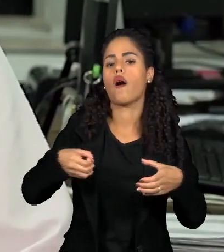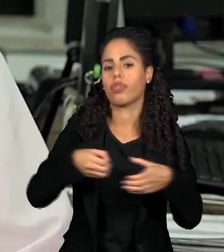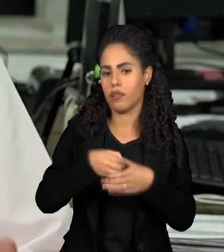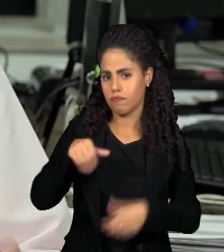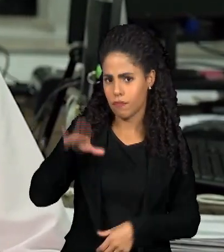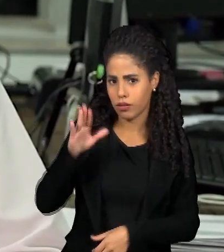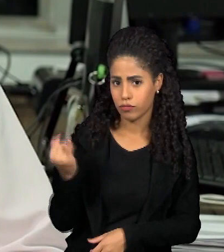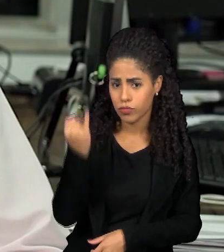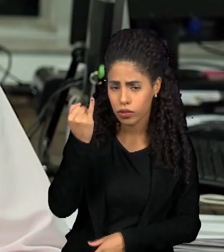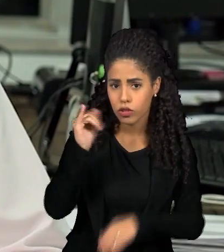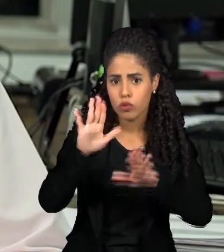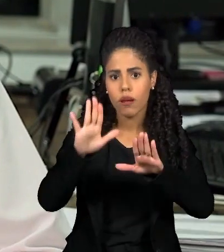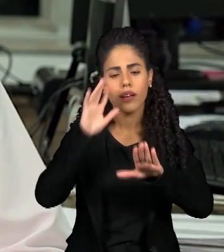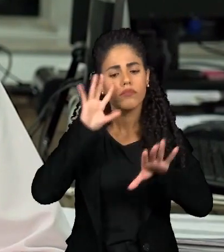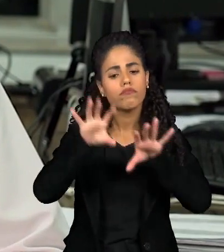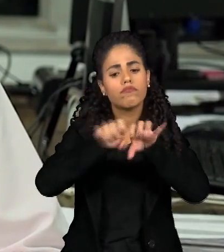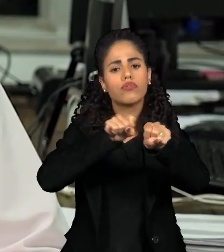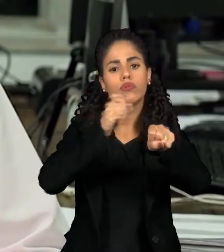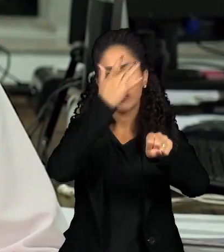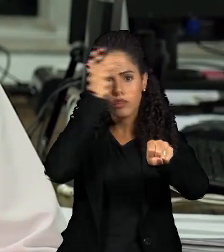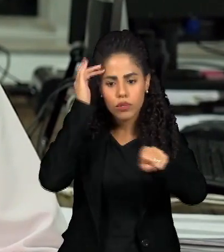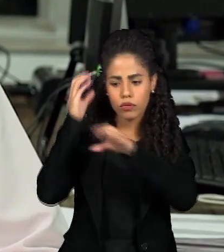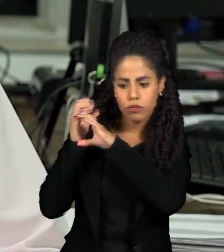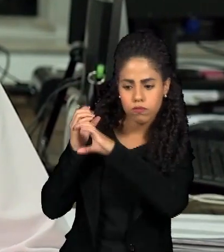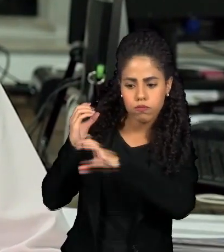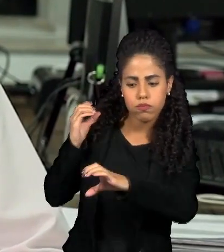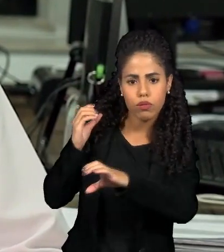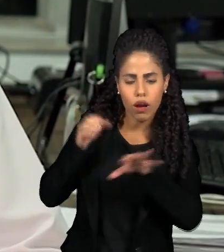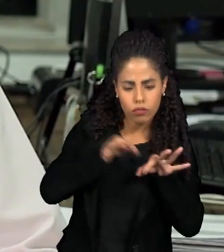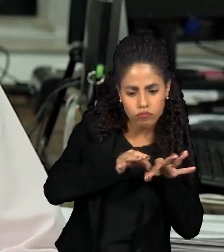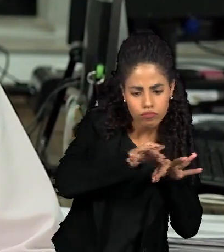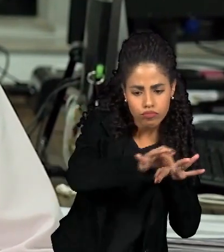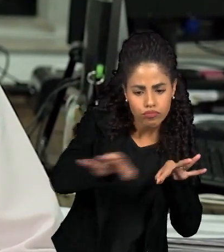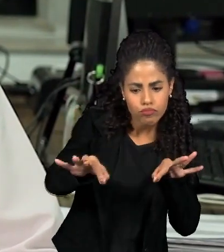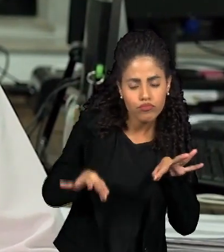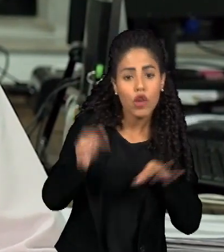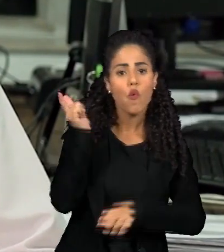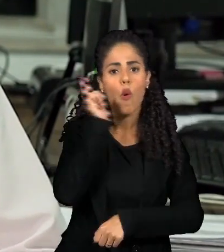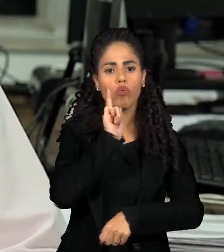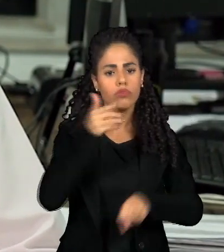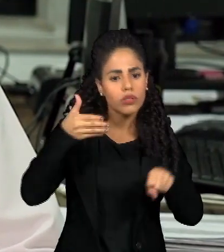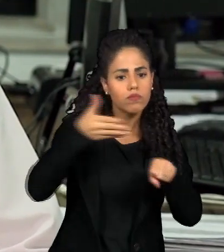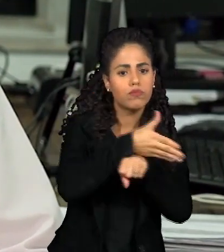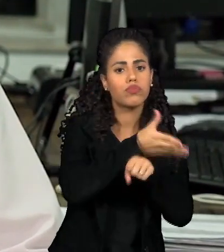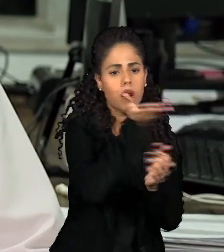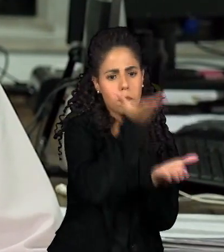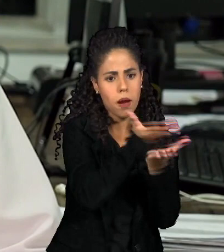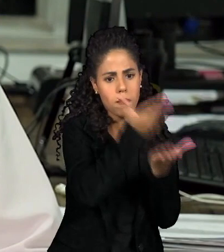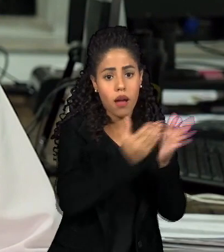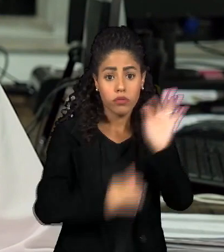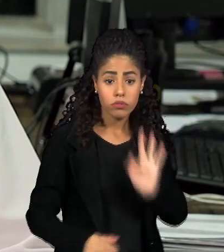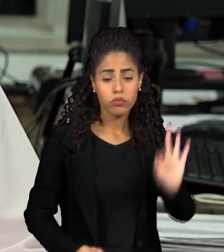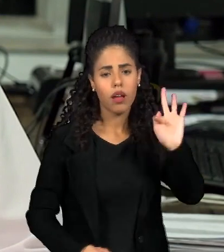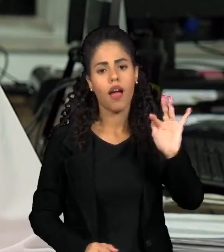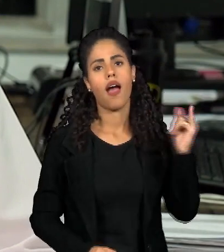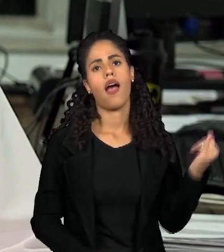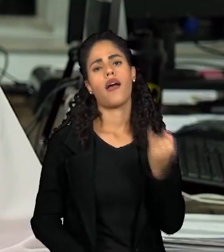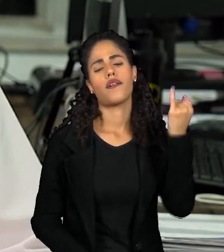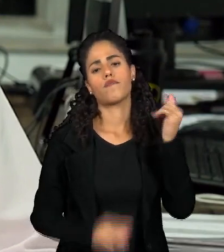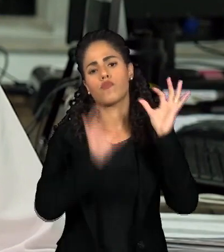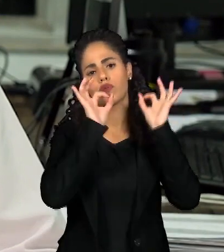A formação dos engenheiros, a entrada na faculdade, ela é um limitador, ela faz parte